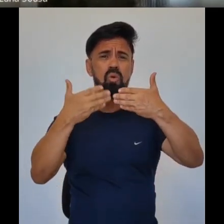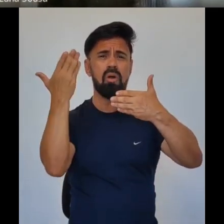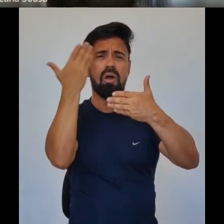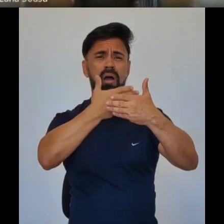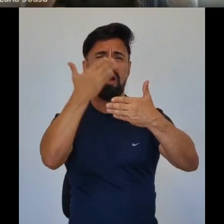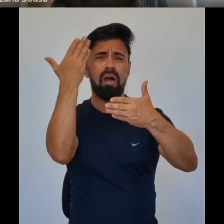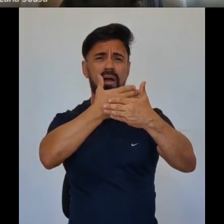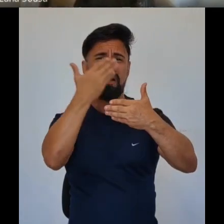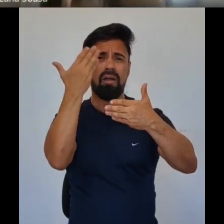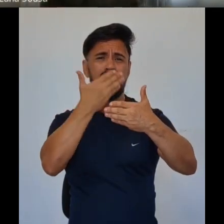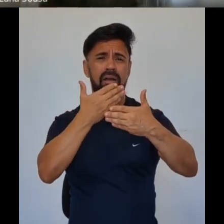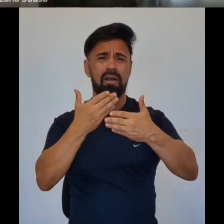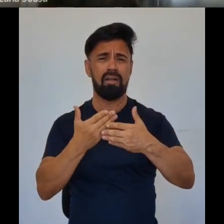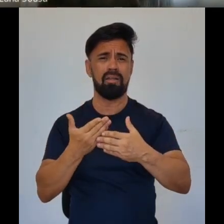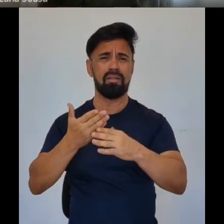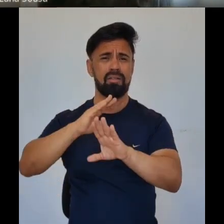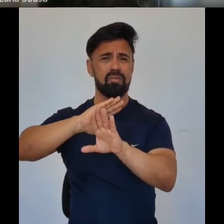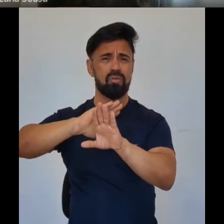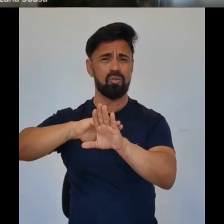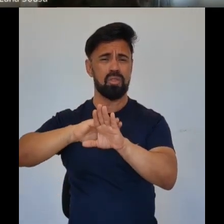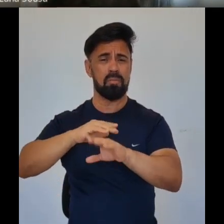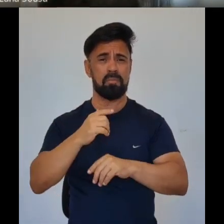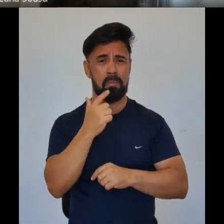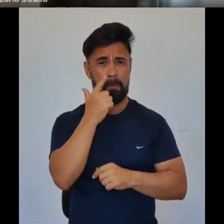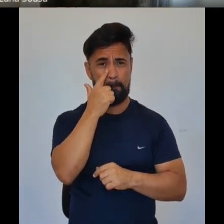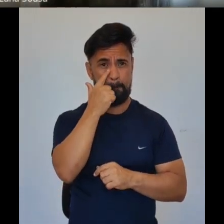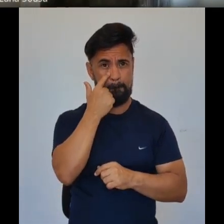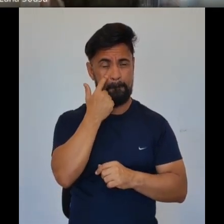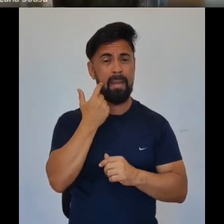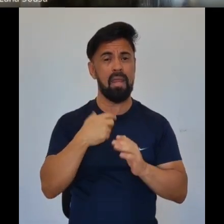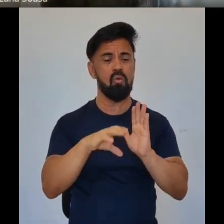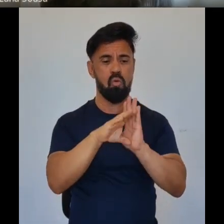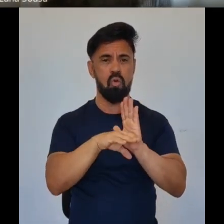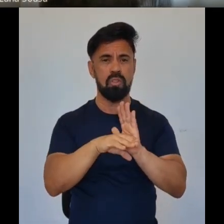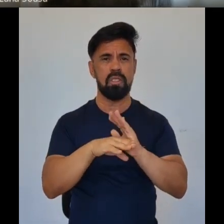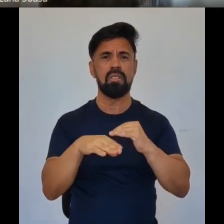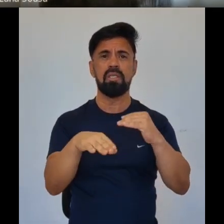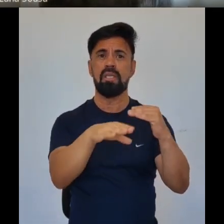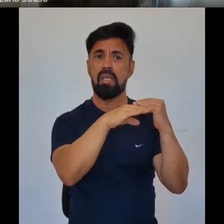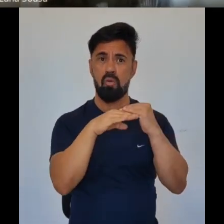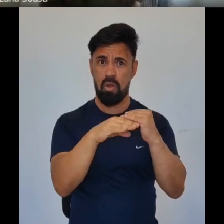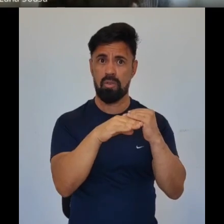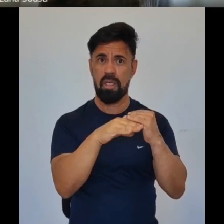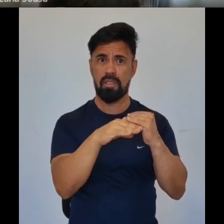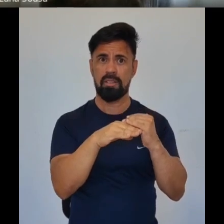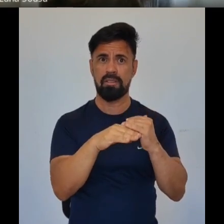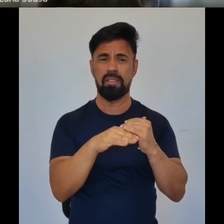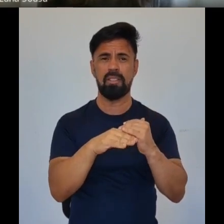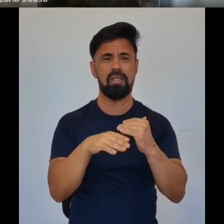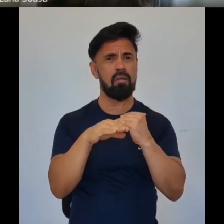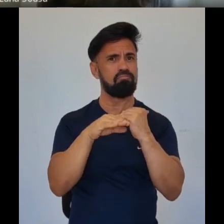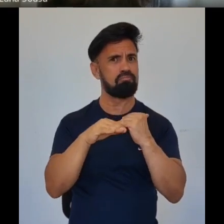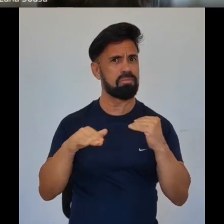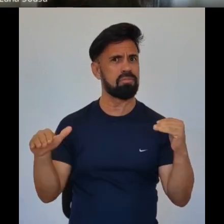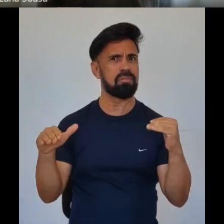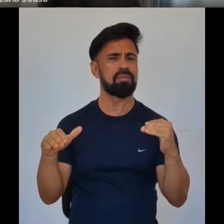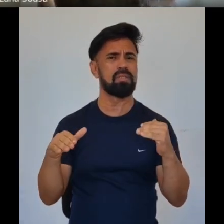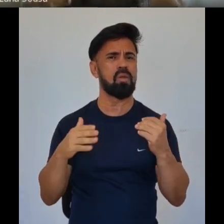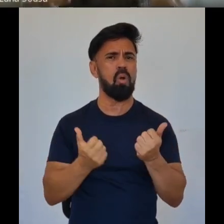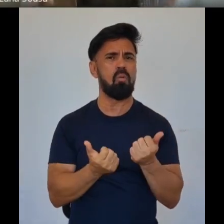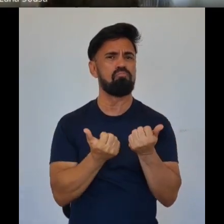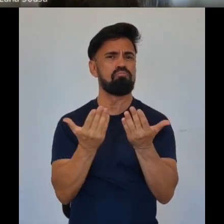jogo, ela fica ainda de trás do muro. Esse é o conceito de igualdade, dar as mesmas